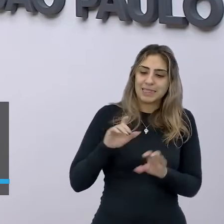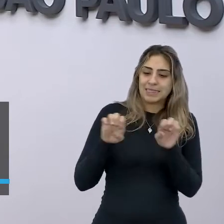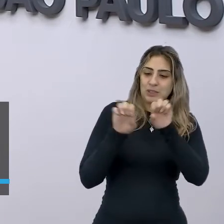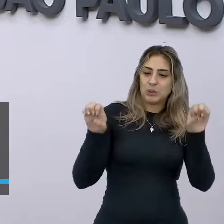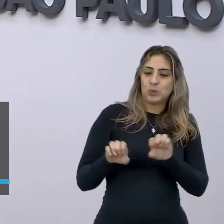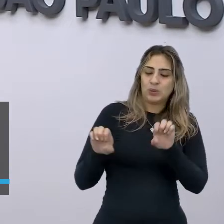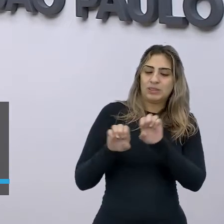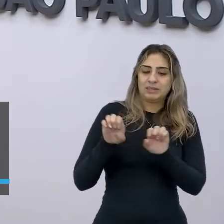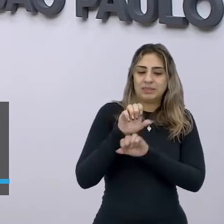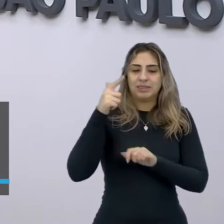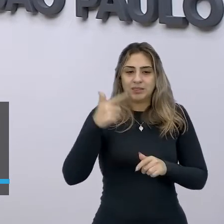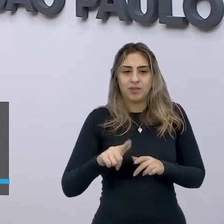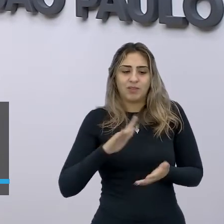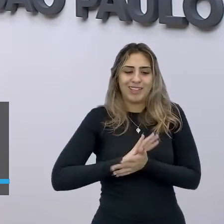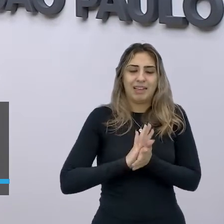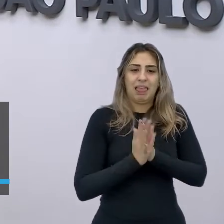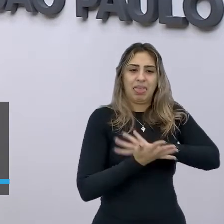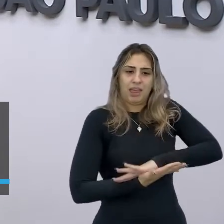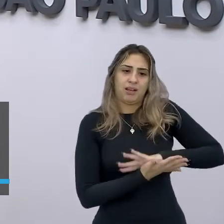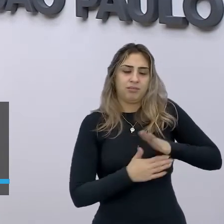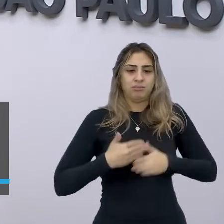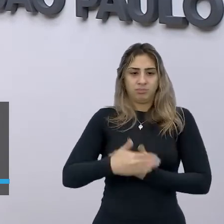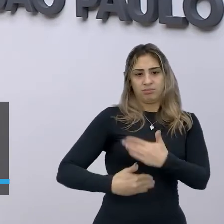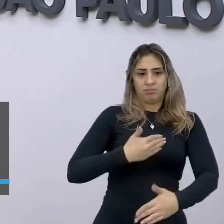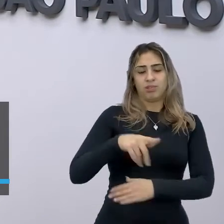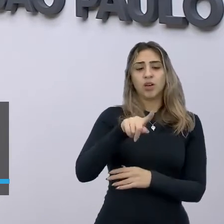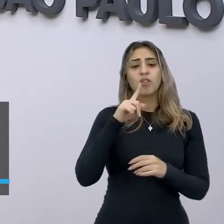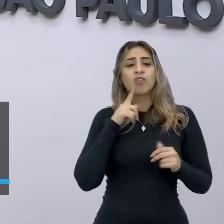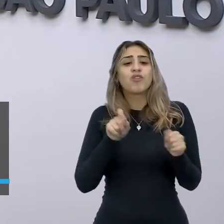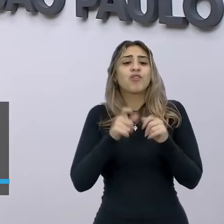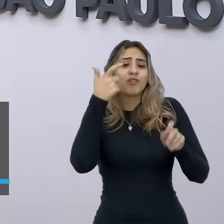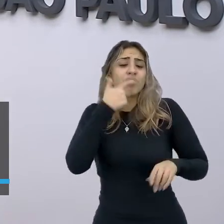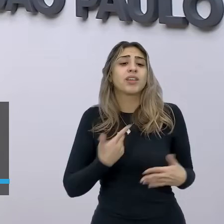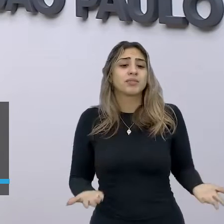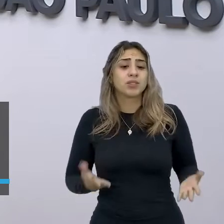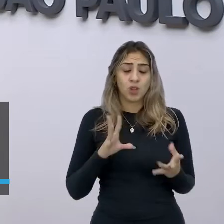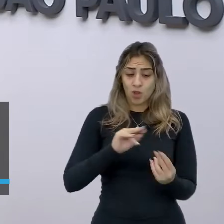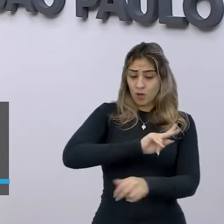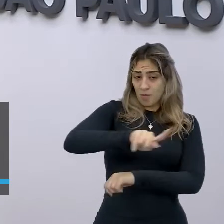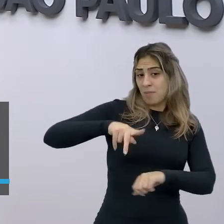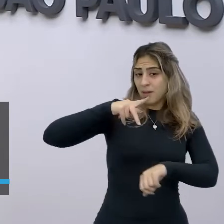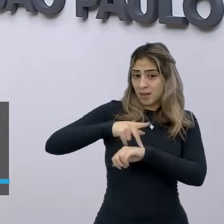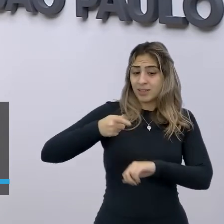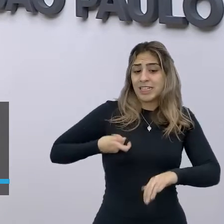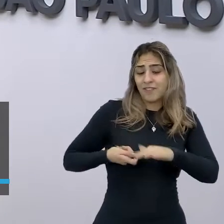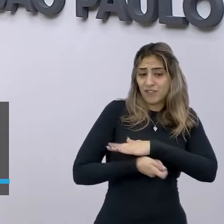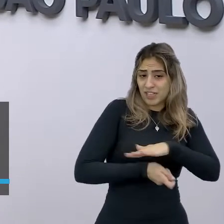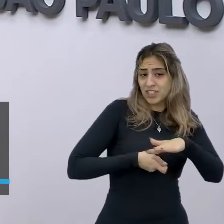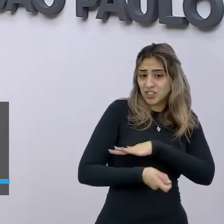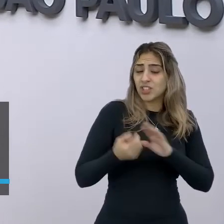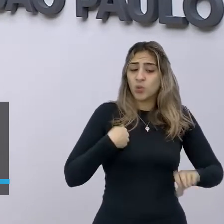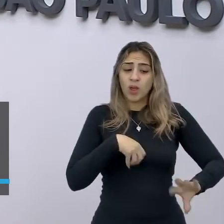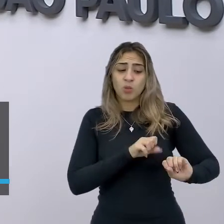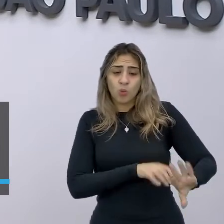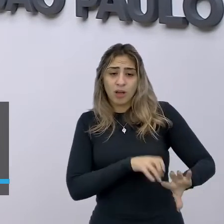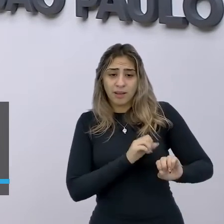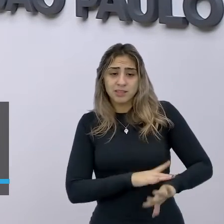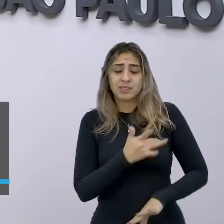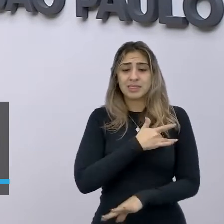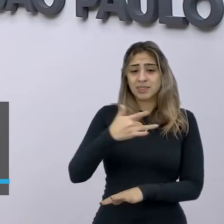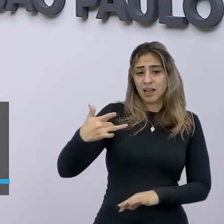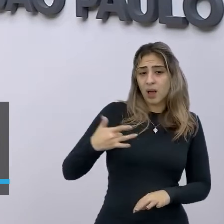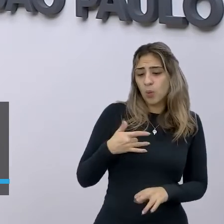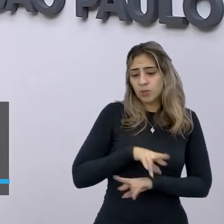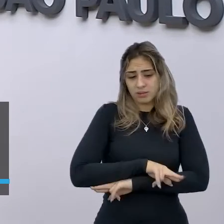essas sociedades que foram destruídas. E então fez o que mesmo? Esses países, todos eles investiram em educação, em